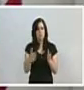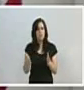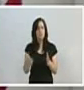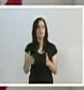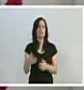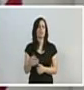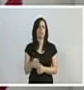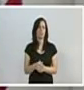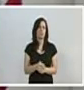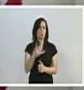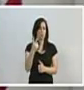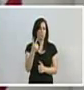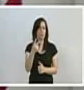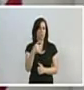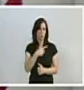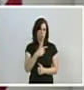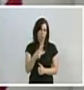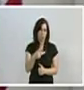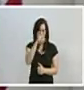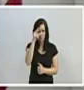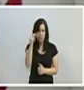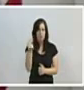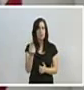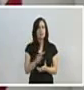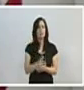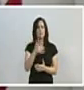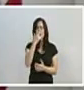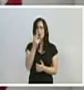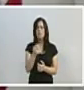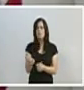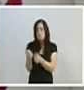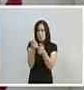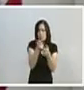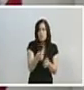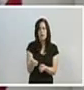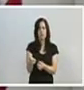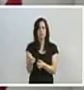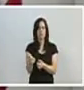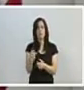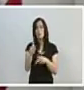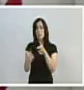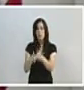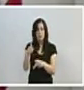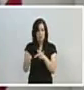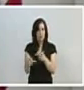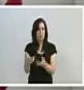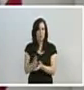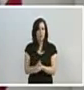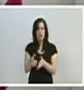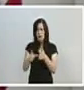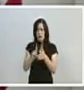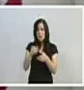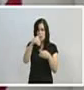estava na Secretaria de Habitação, enganou a população, período pré-eleitoral, enganou a população,